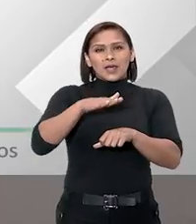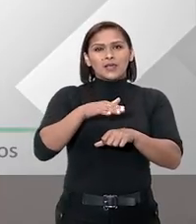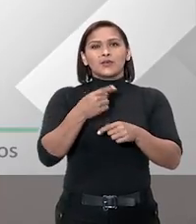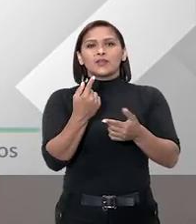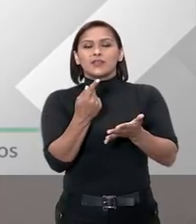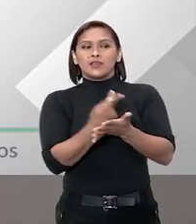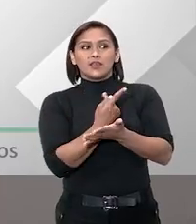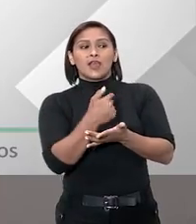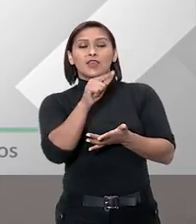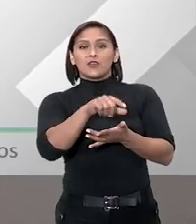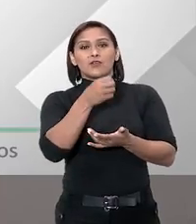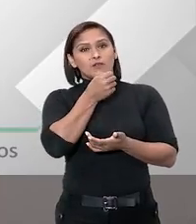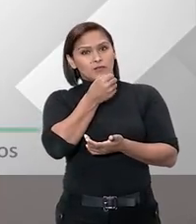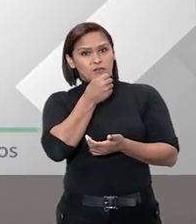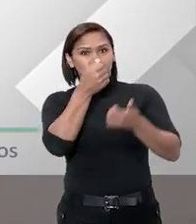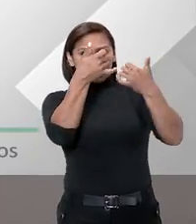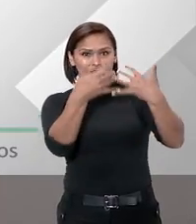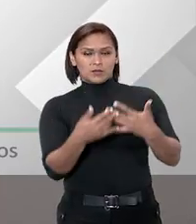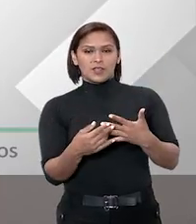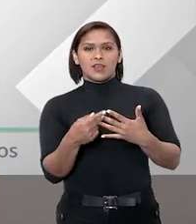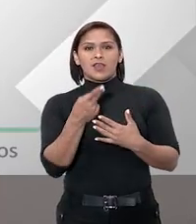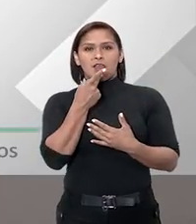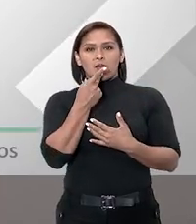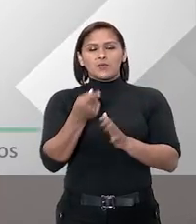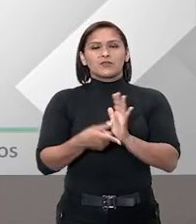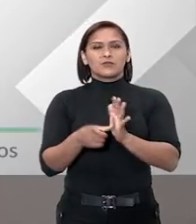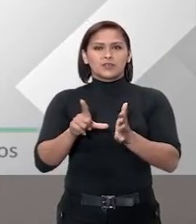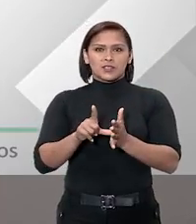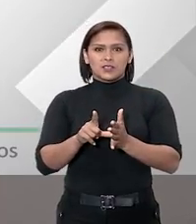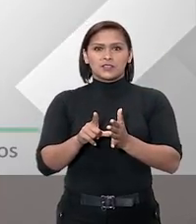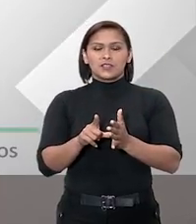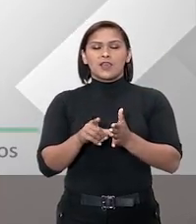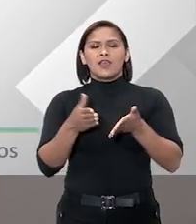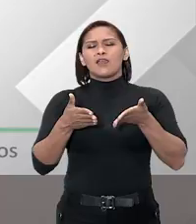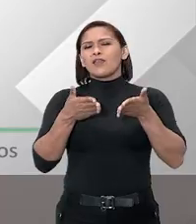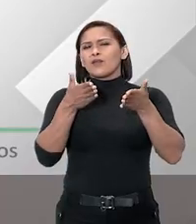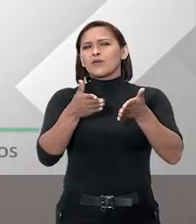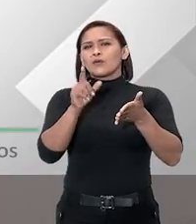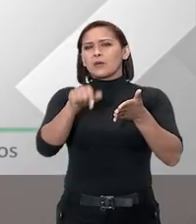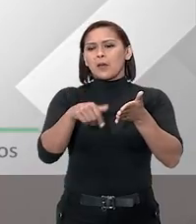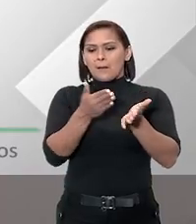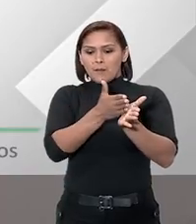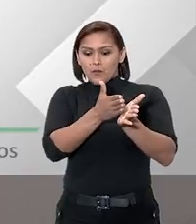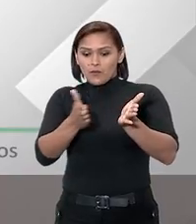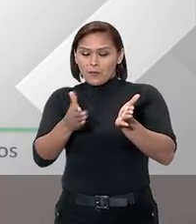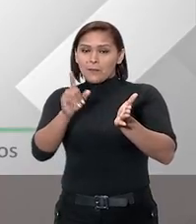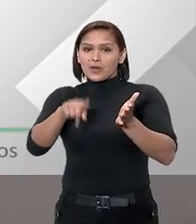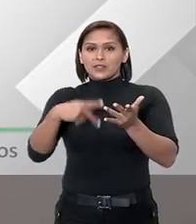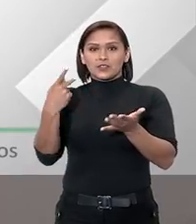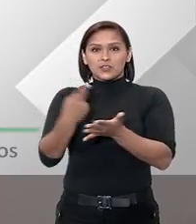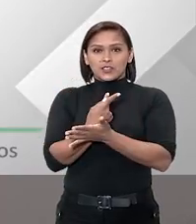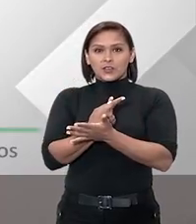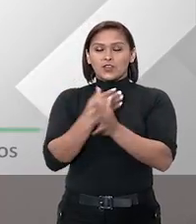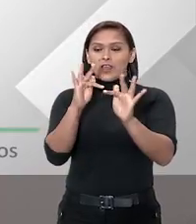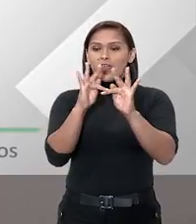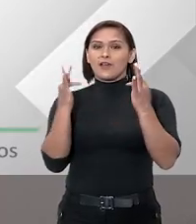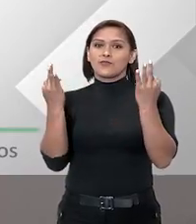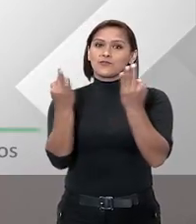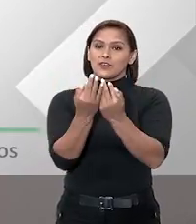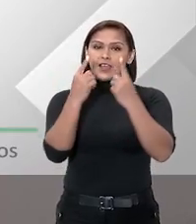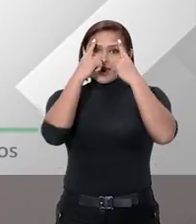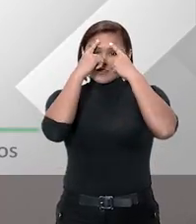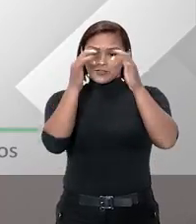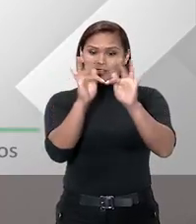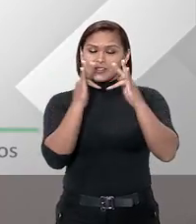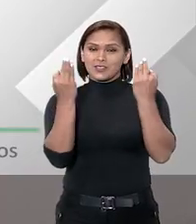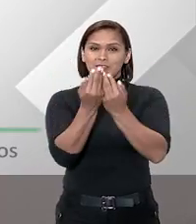das vezes, e aí eu me reporto a uma fala minha anterior, é no sentido de que boa parte ocorre intrafamiliar, a violência